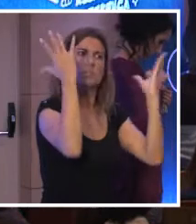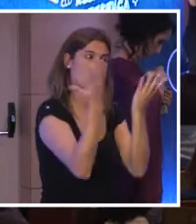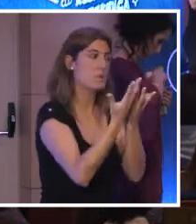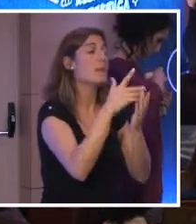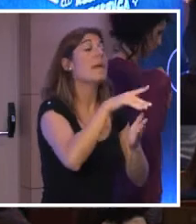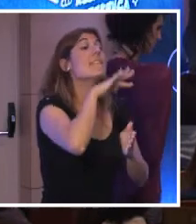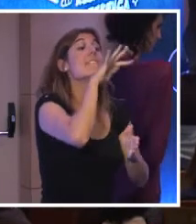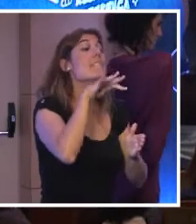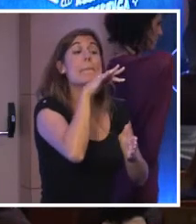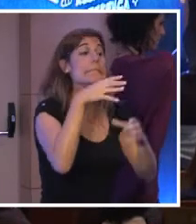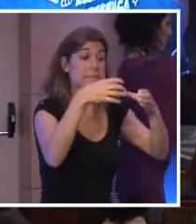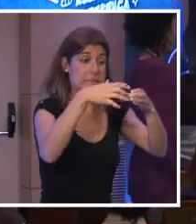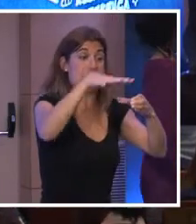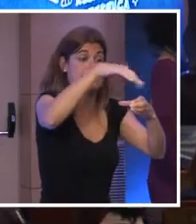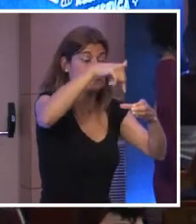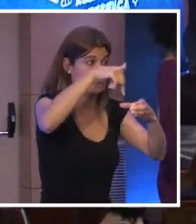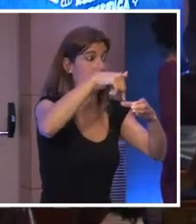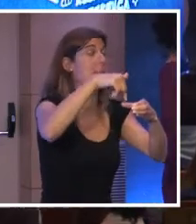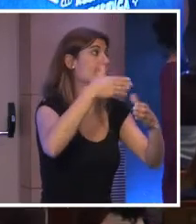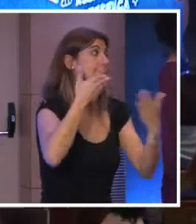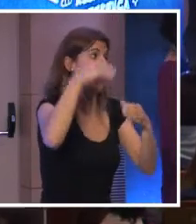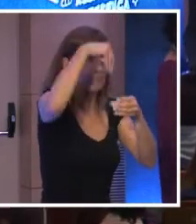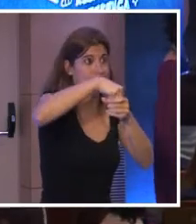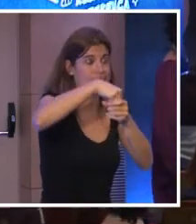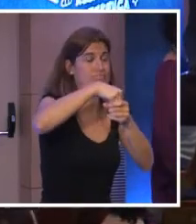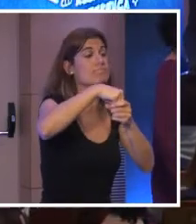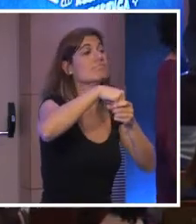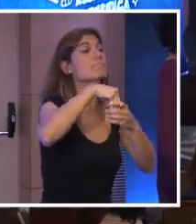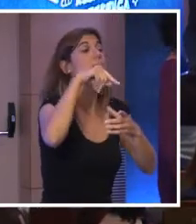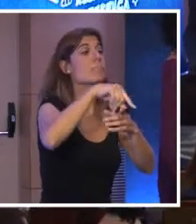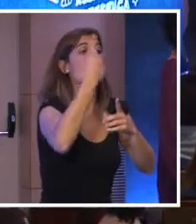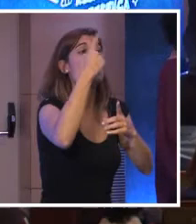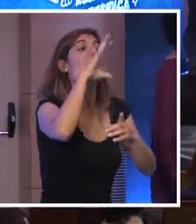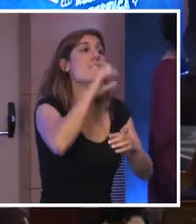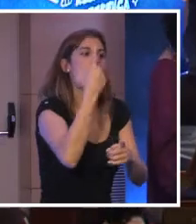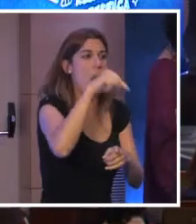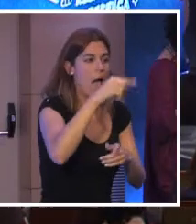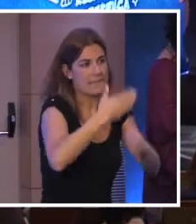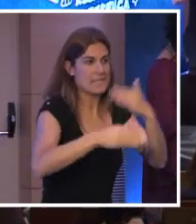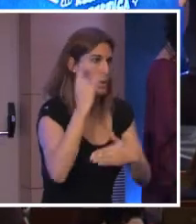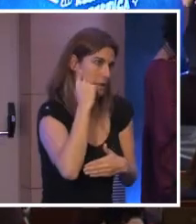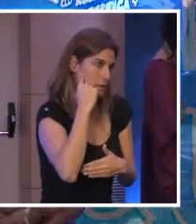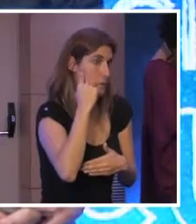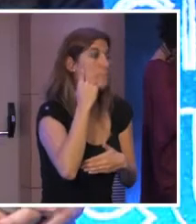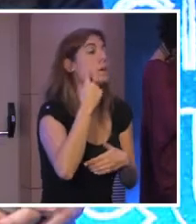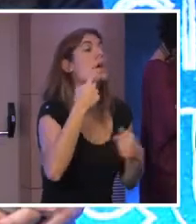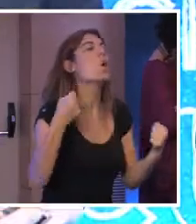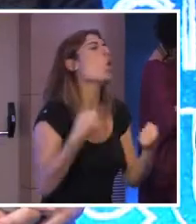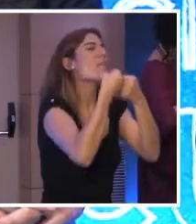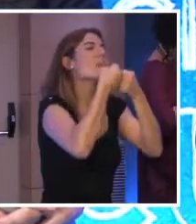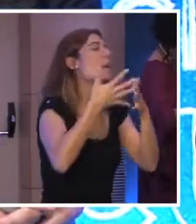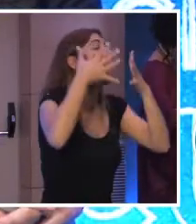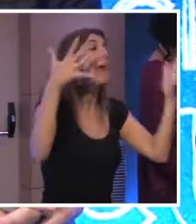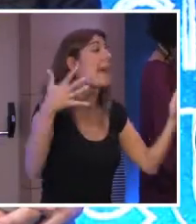uma família nessa peça, onde um dos filhos é deficiente auditivo. E o grande conflito